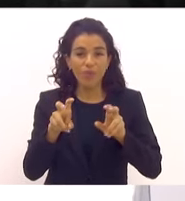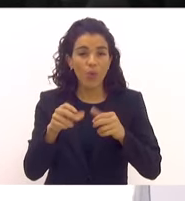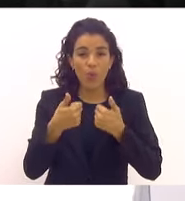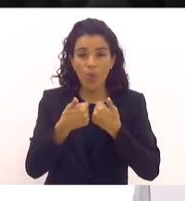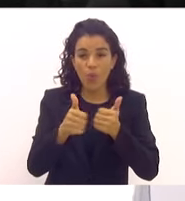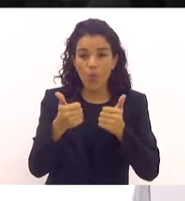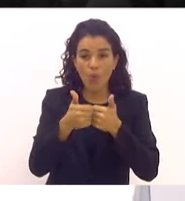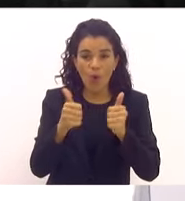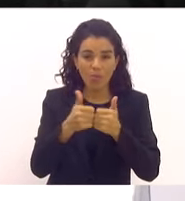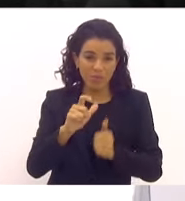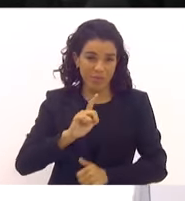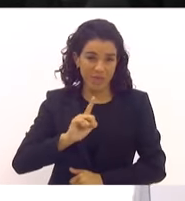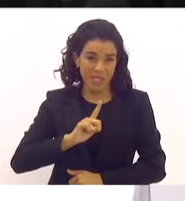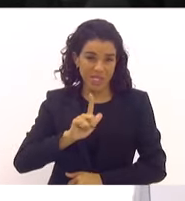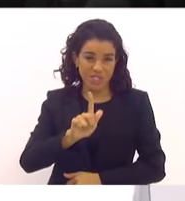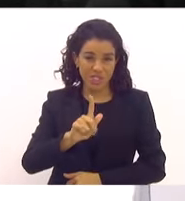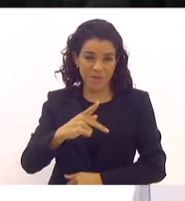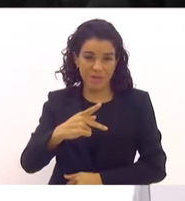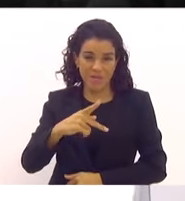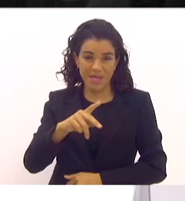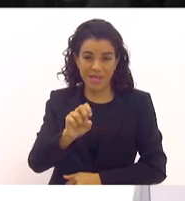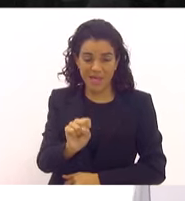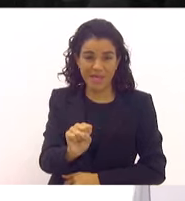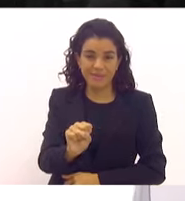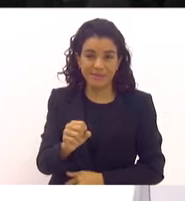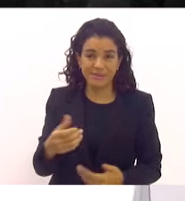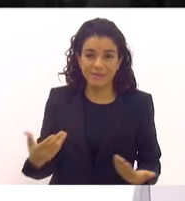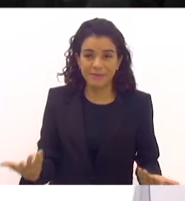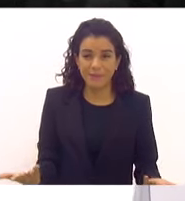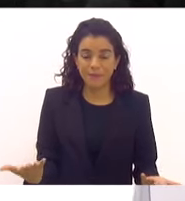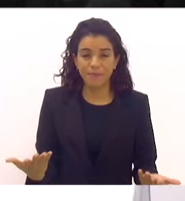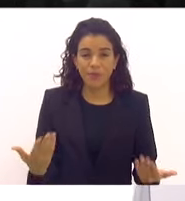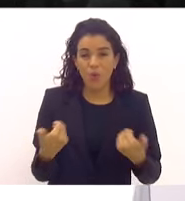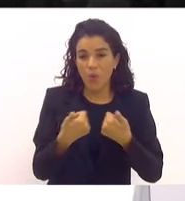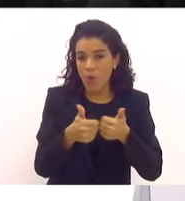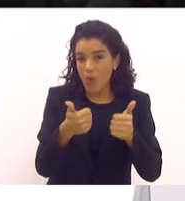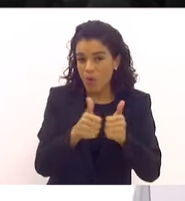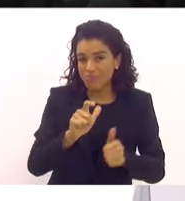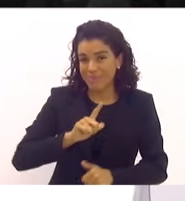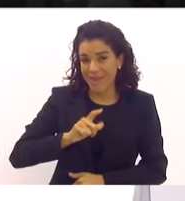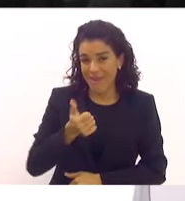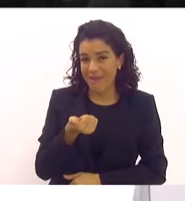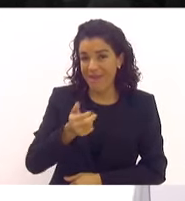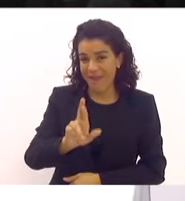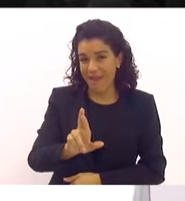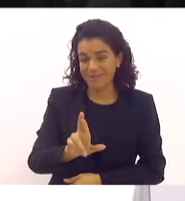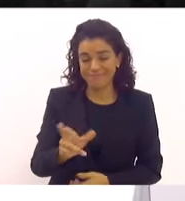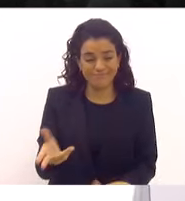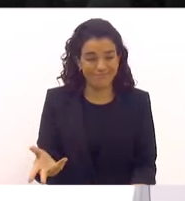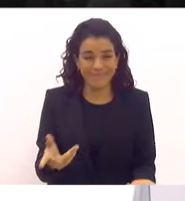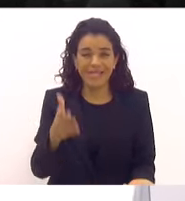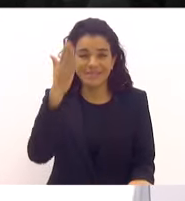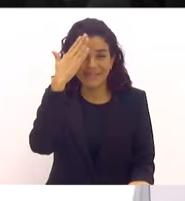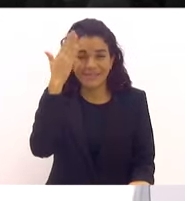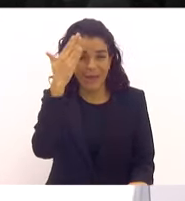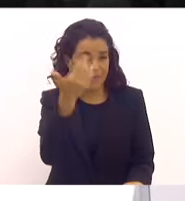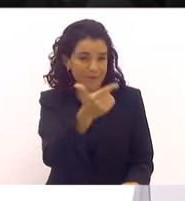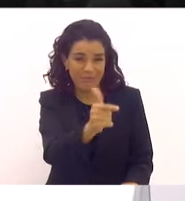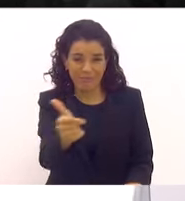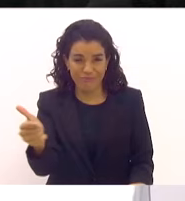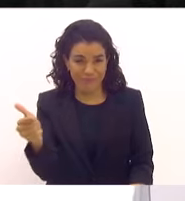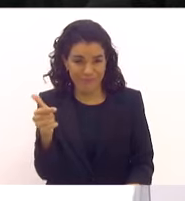ter GPS. É quase vovó viu a uva os ônibus terem ar-condicionado. É